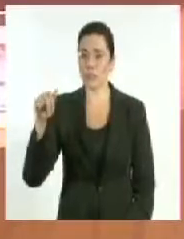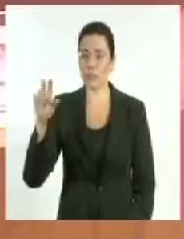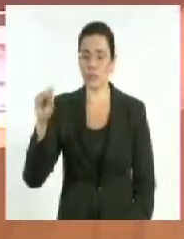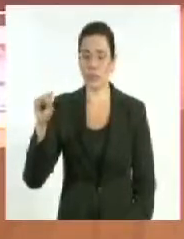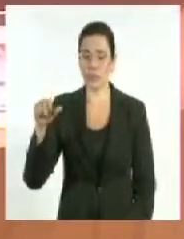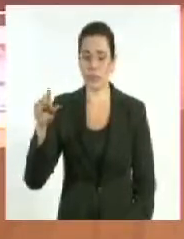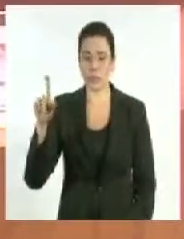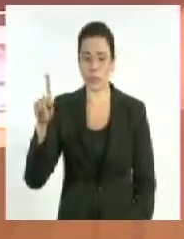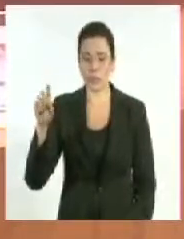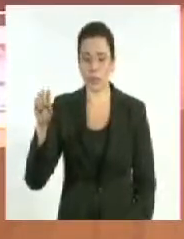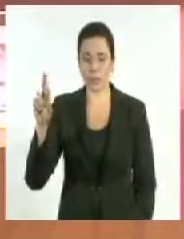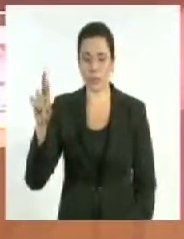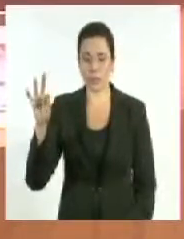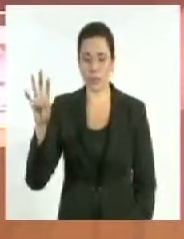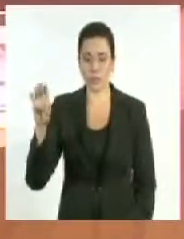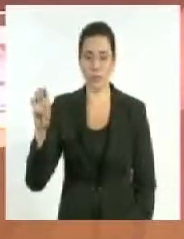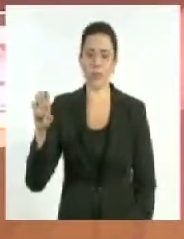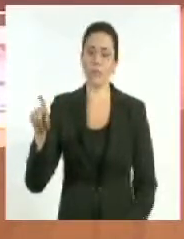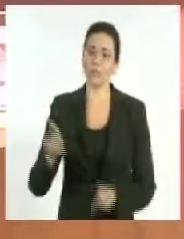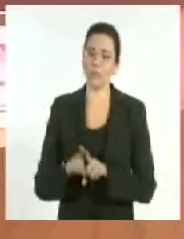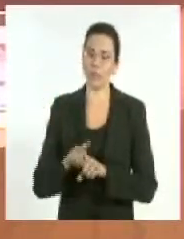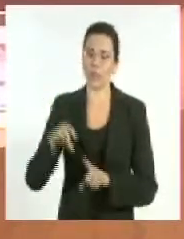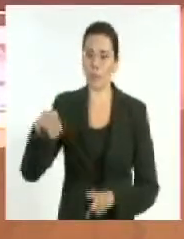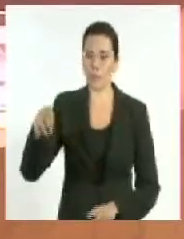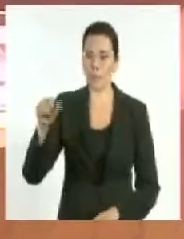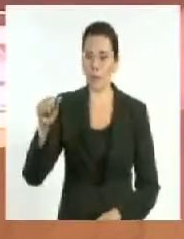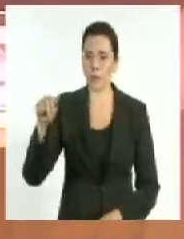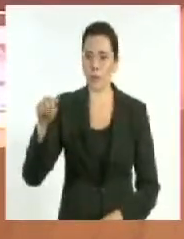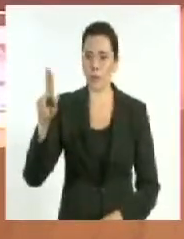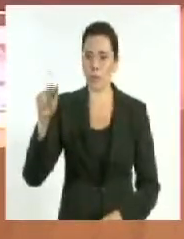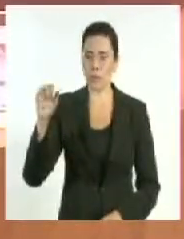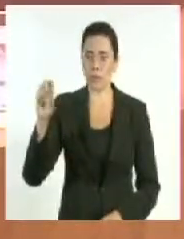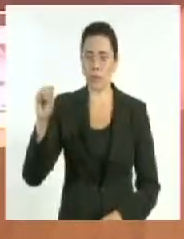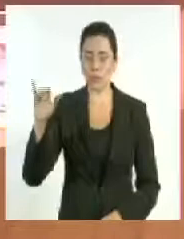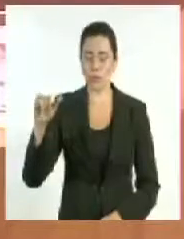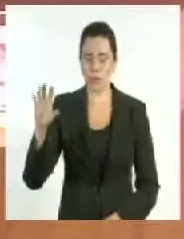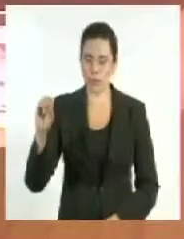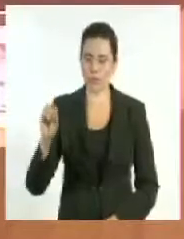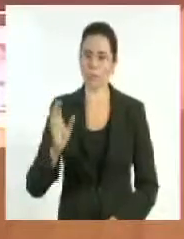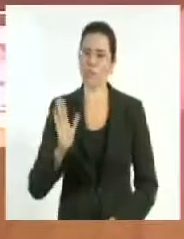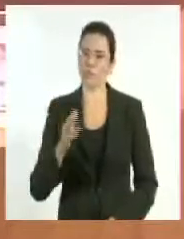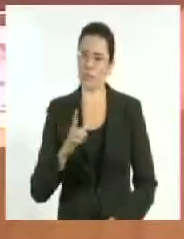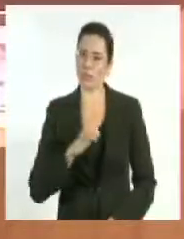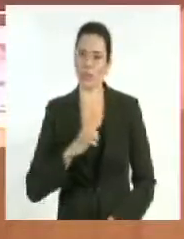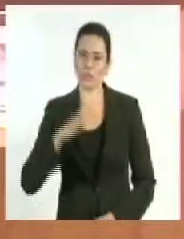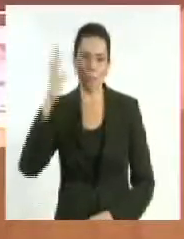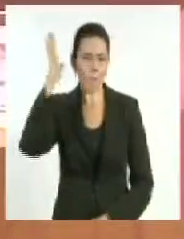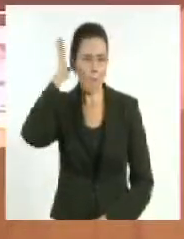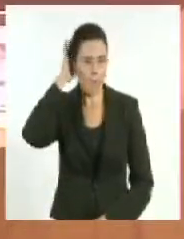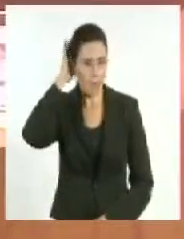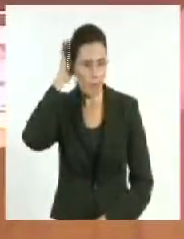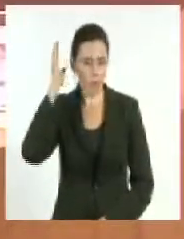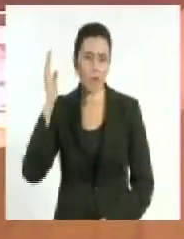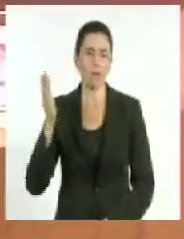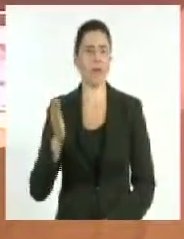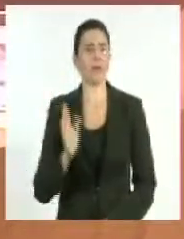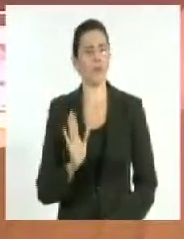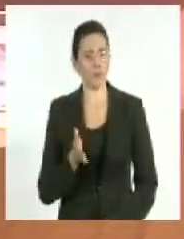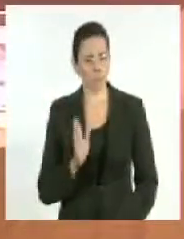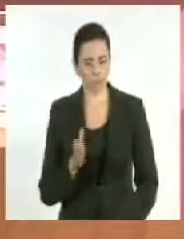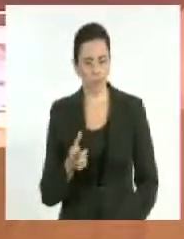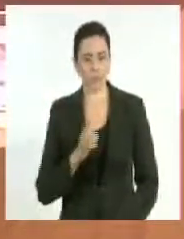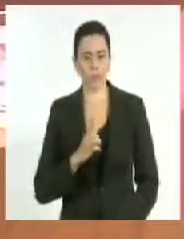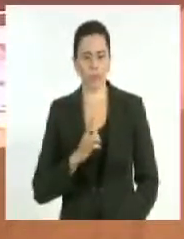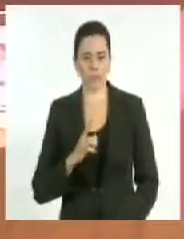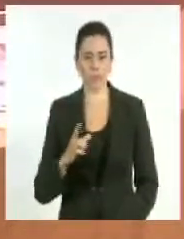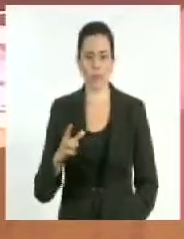taxa já existe em outros estados da federação, já existe no estado do Pará, já existe no estado do Amapá, já